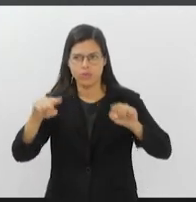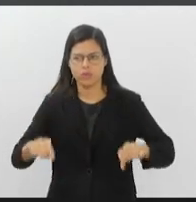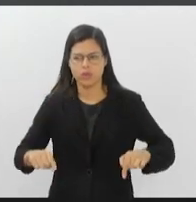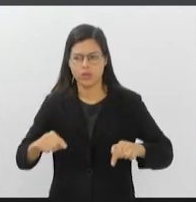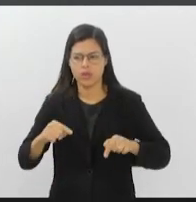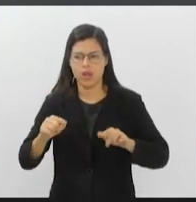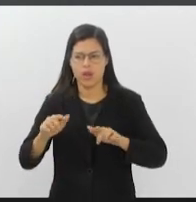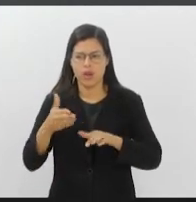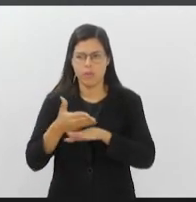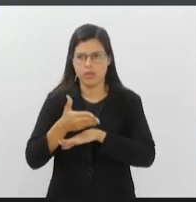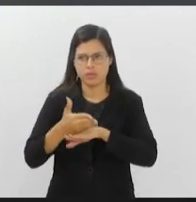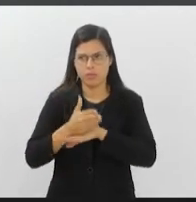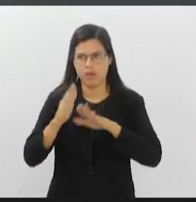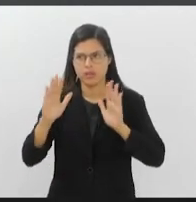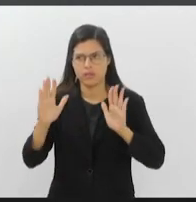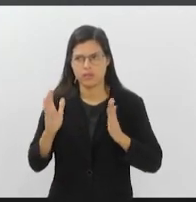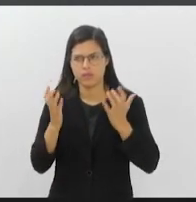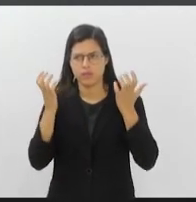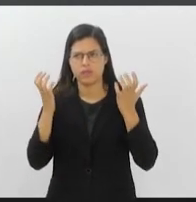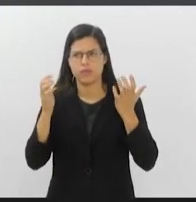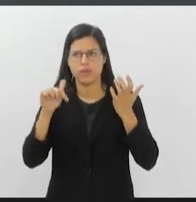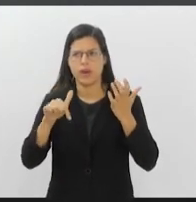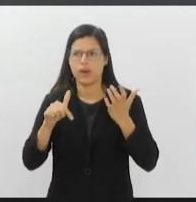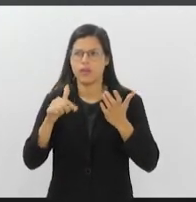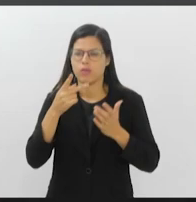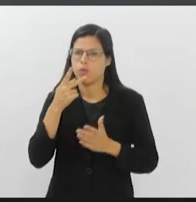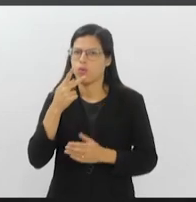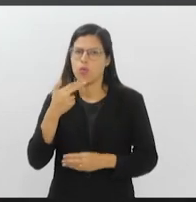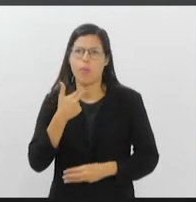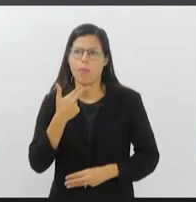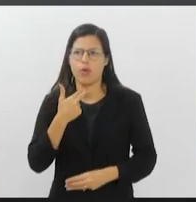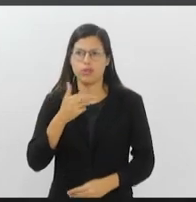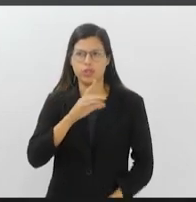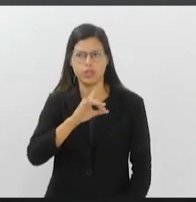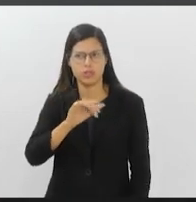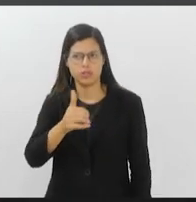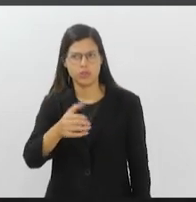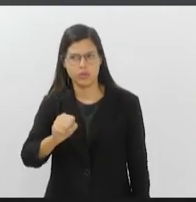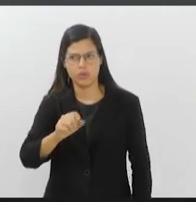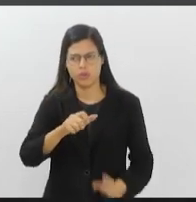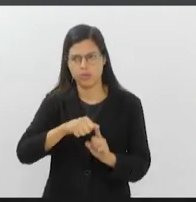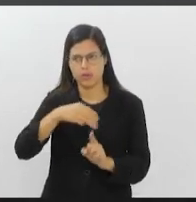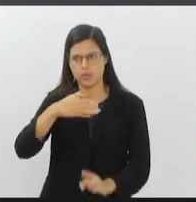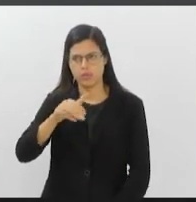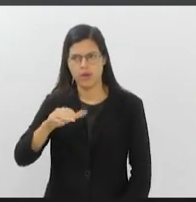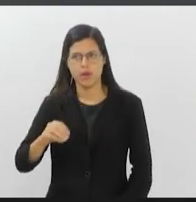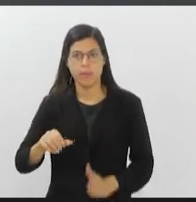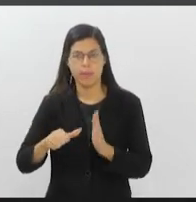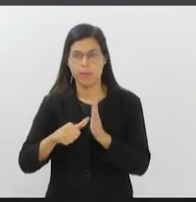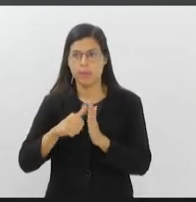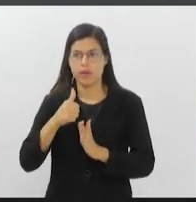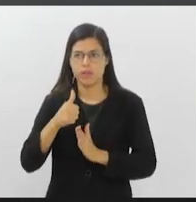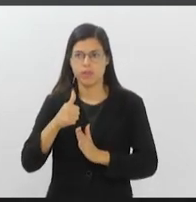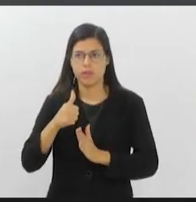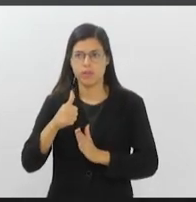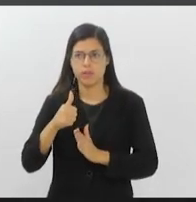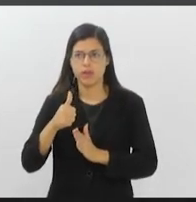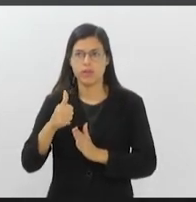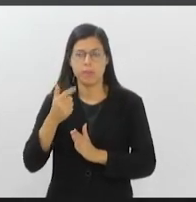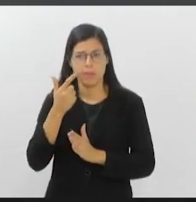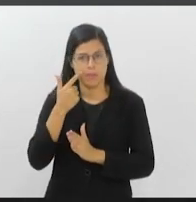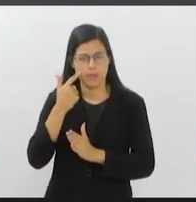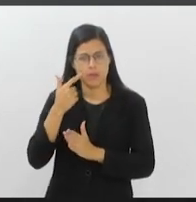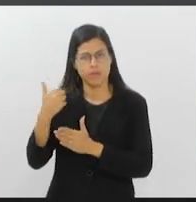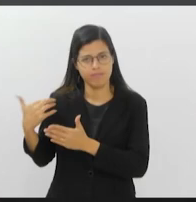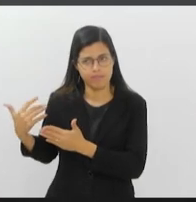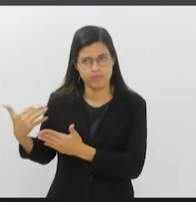fez assim, proibiu foi o usuário não participar da festa, 18 de maio. Primeira vez. Vê quanto tempo que eu tenho de saúde.